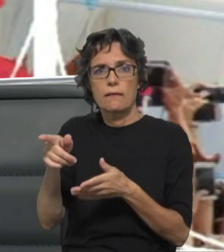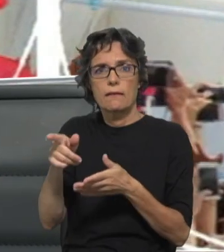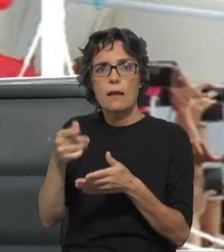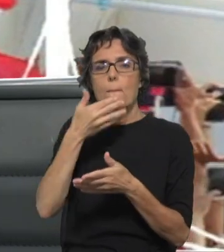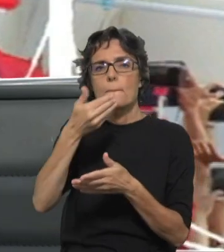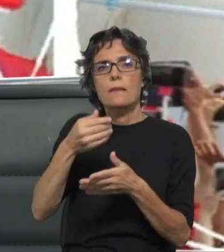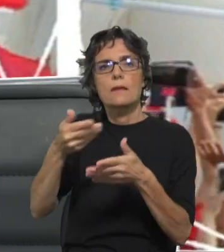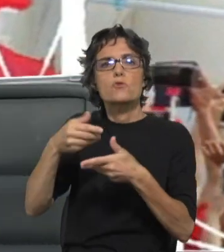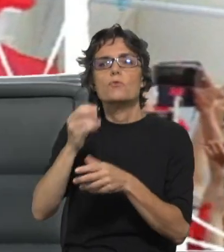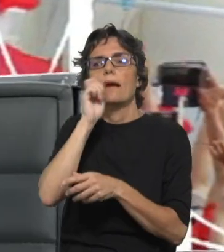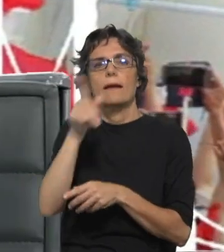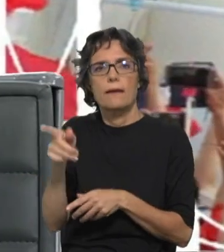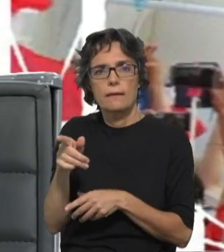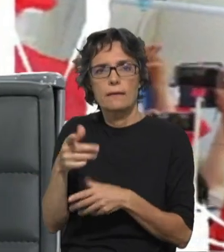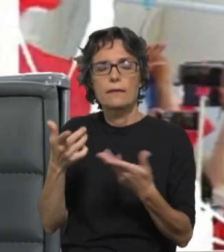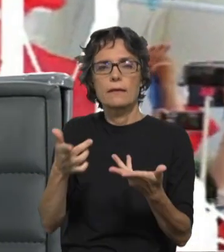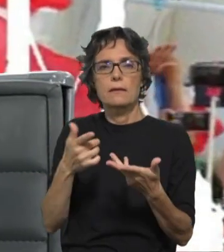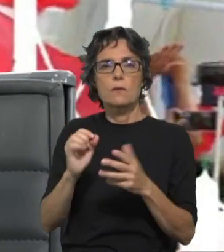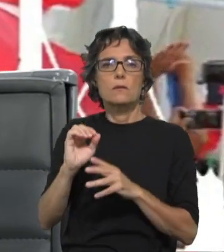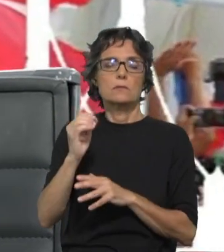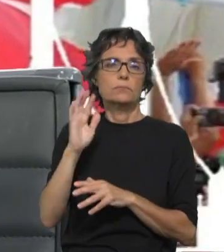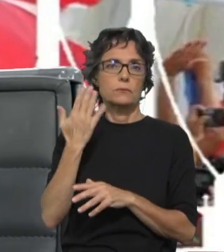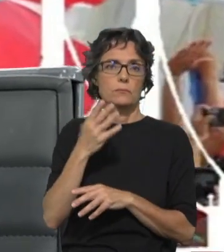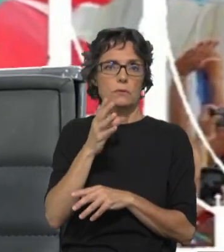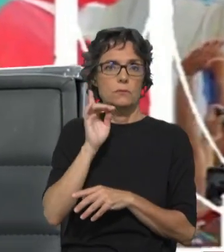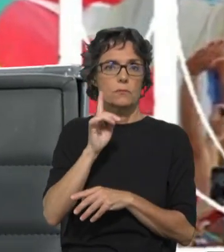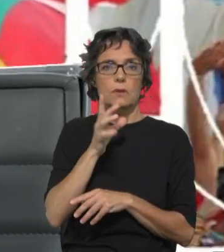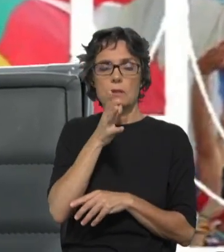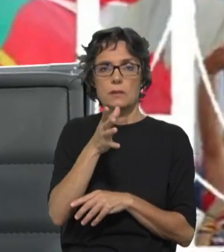a primeira questão, se calhar, é mais importante para